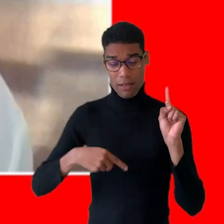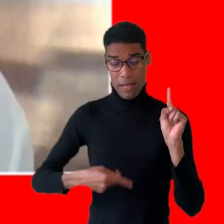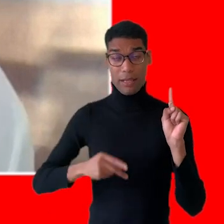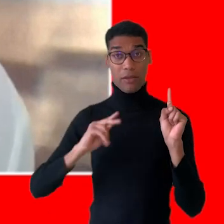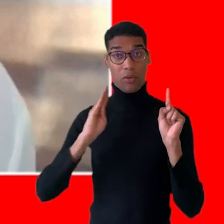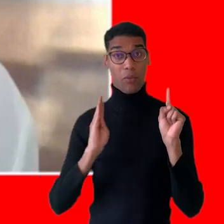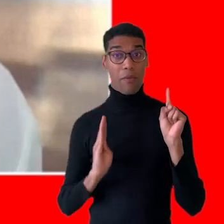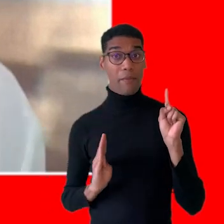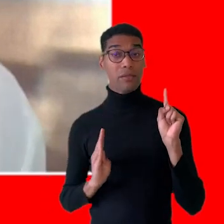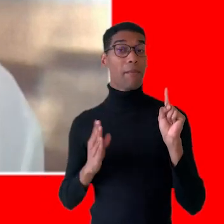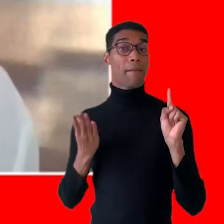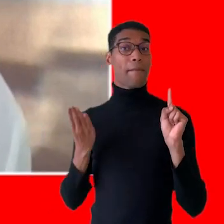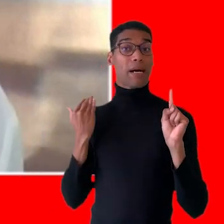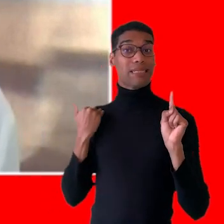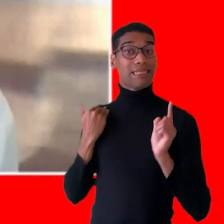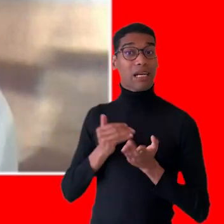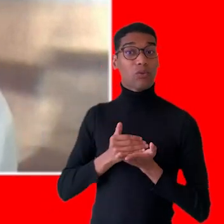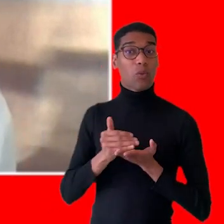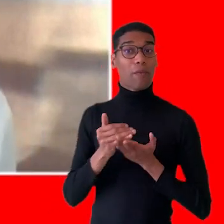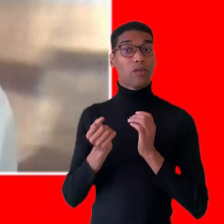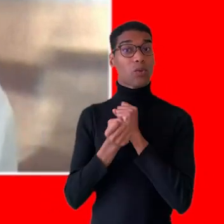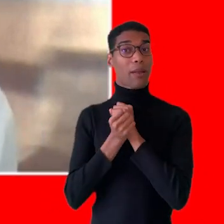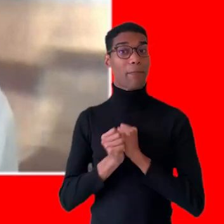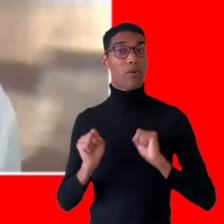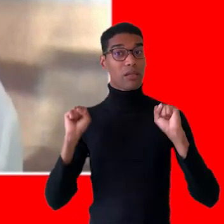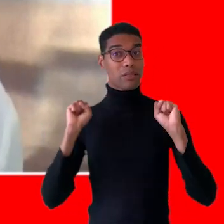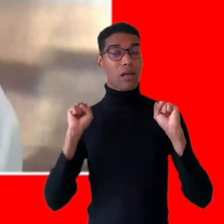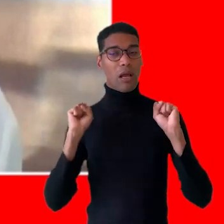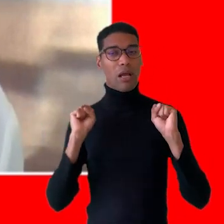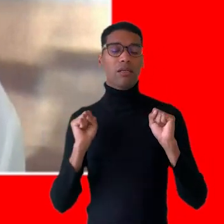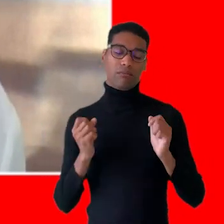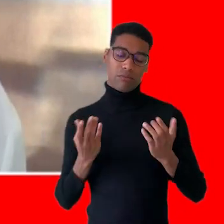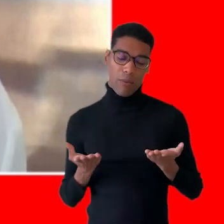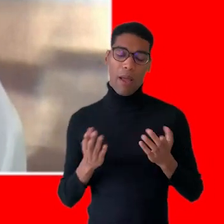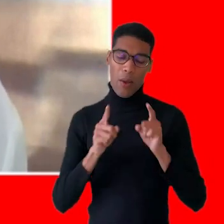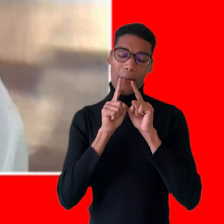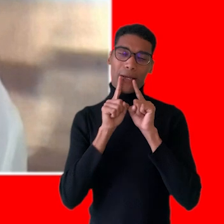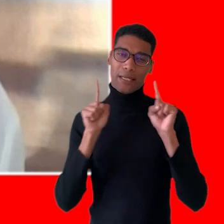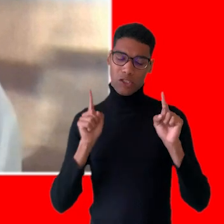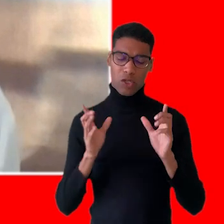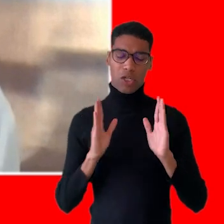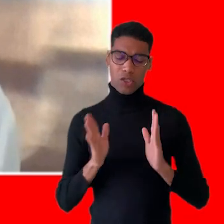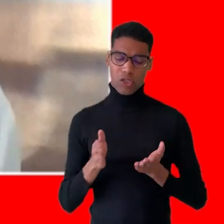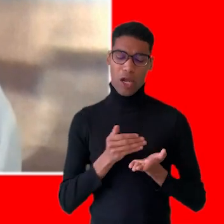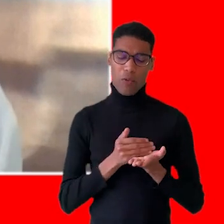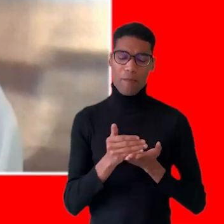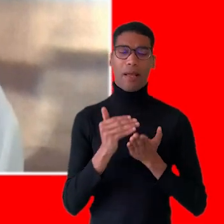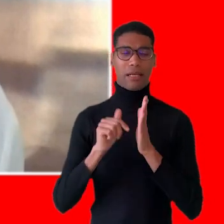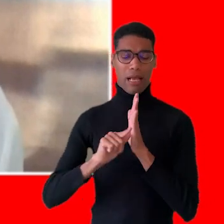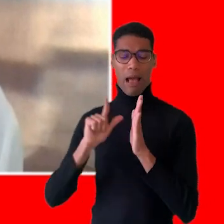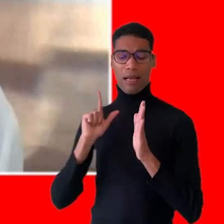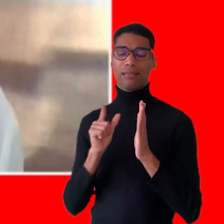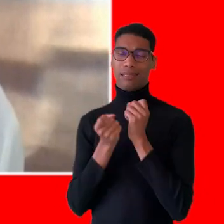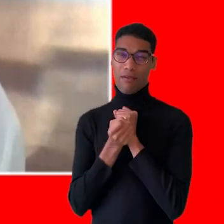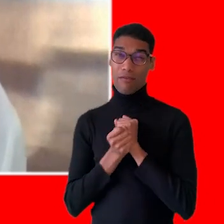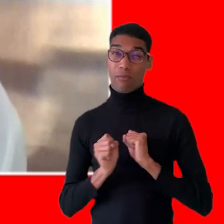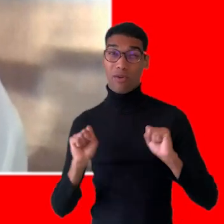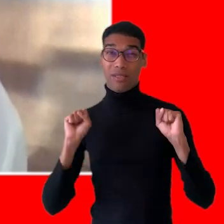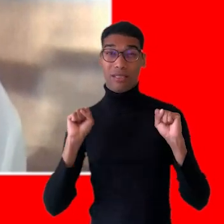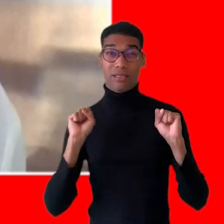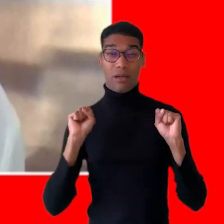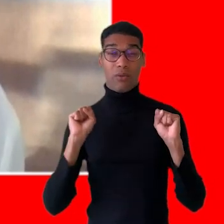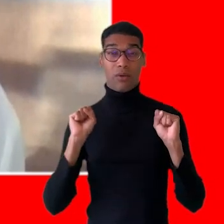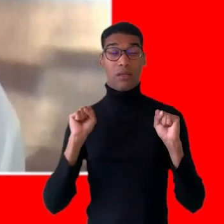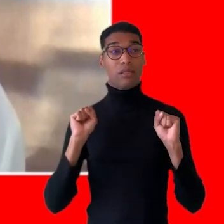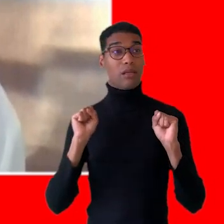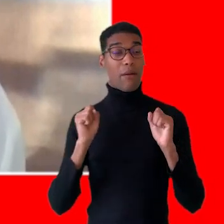no Brasil desde da abolição, que na verdade era uma crítica já que vinha sendo realizada antes da abolição,